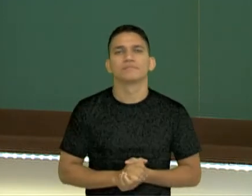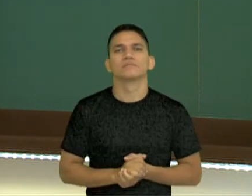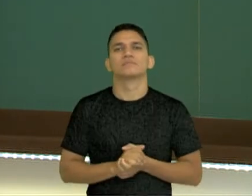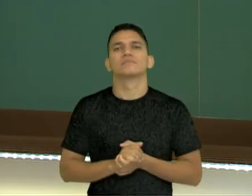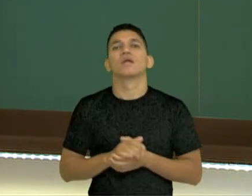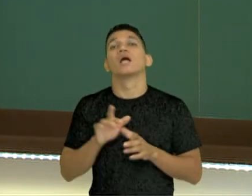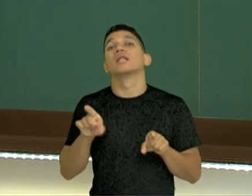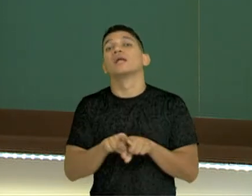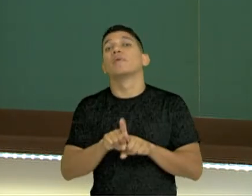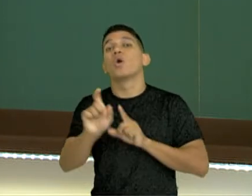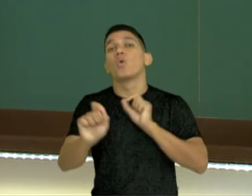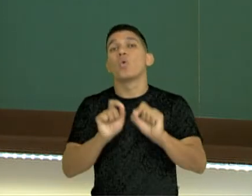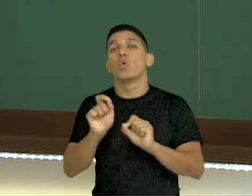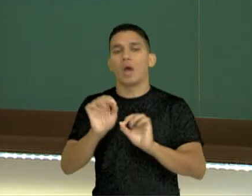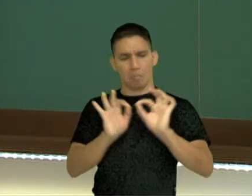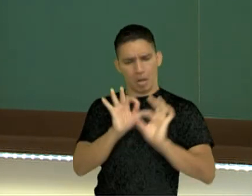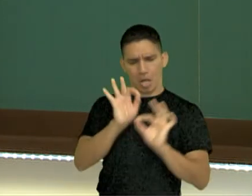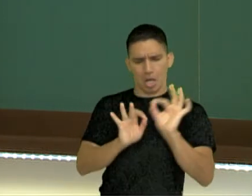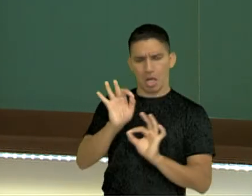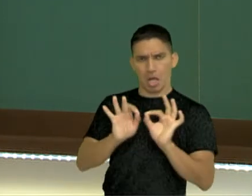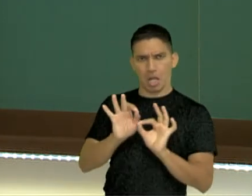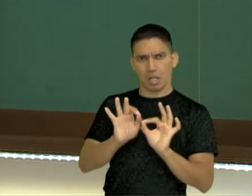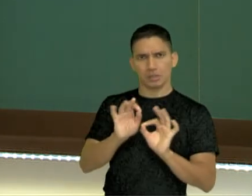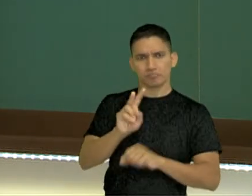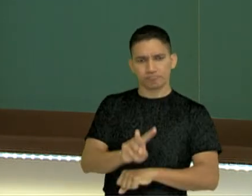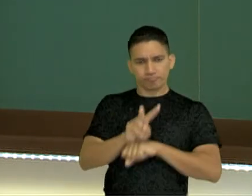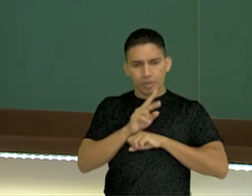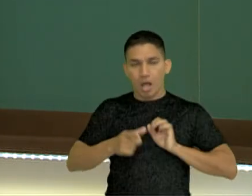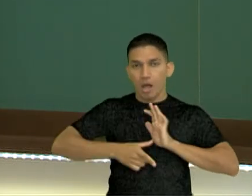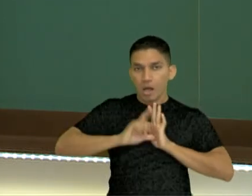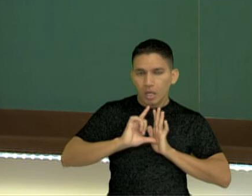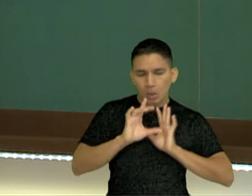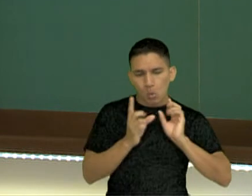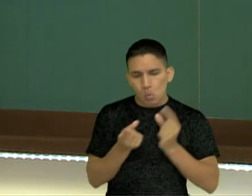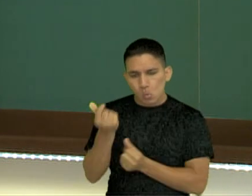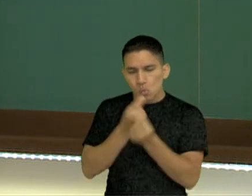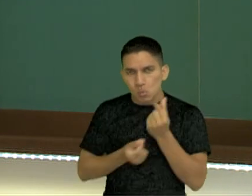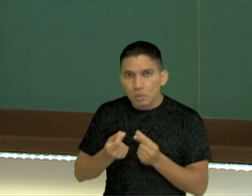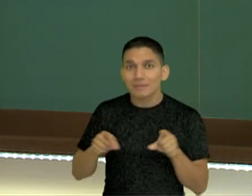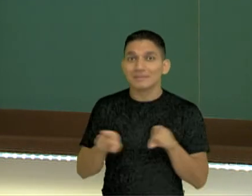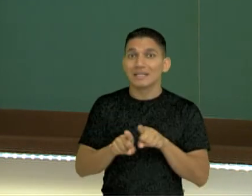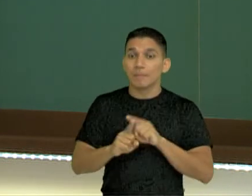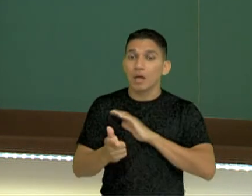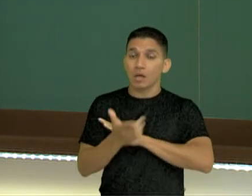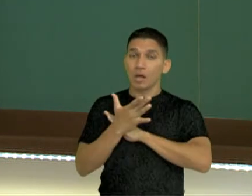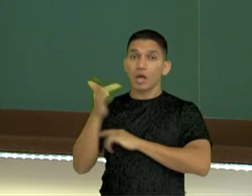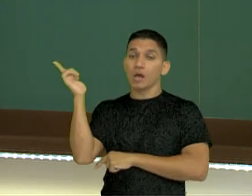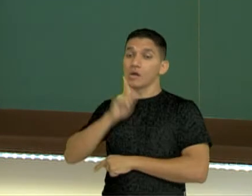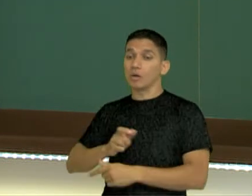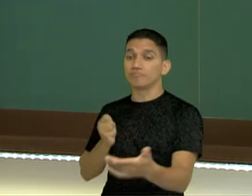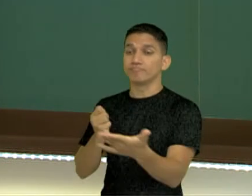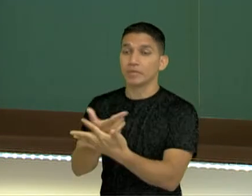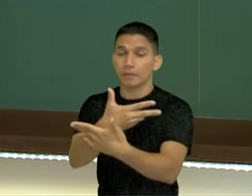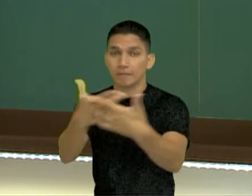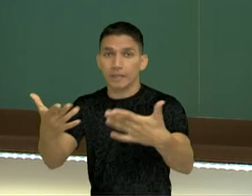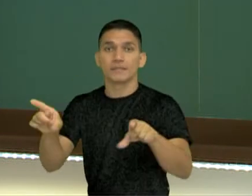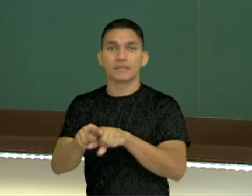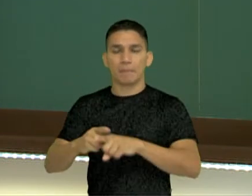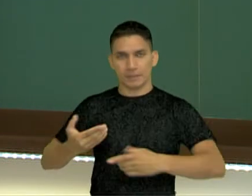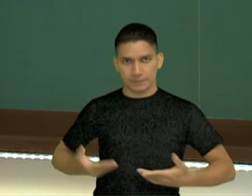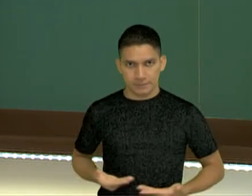financeiro pode incluir alternativas de crédito para adquirir esses bens e serviços. E por último, não